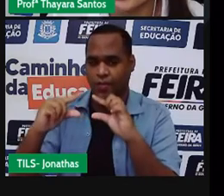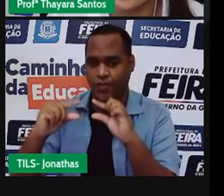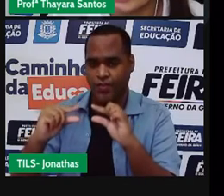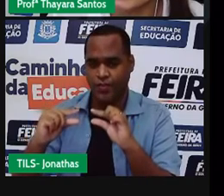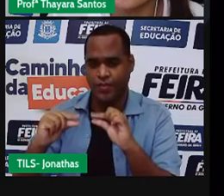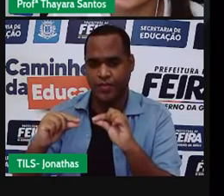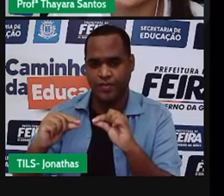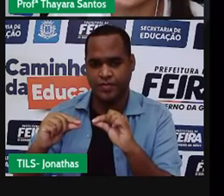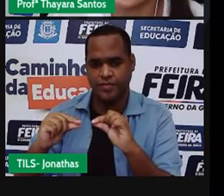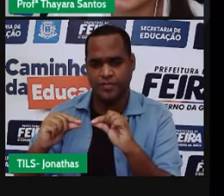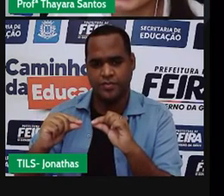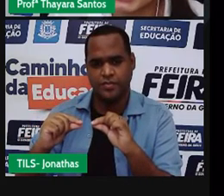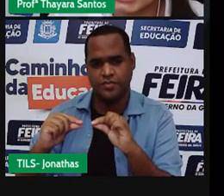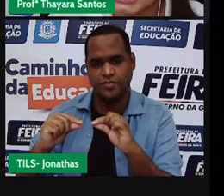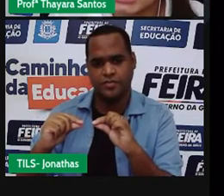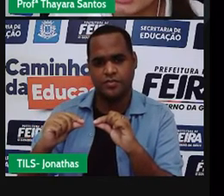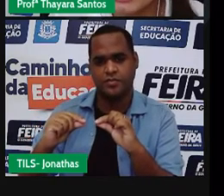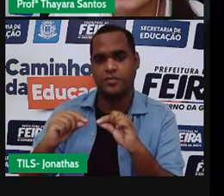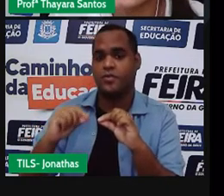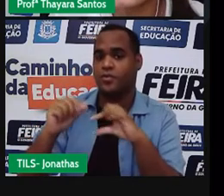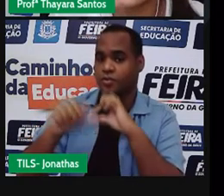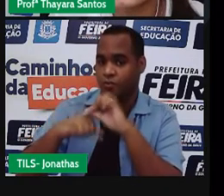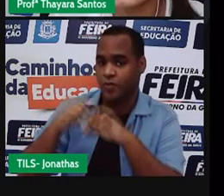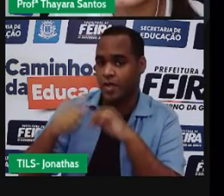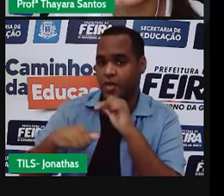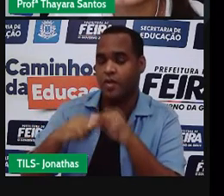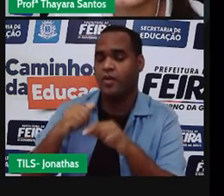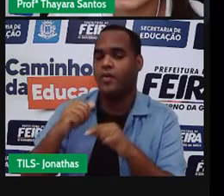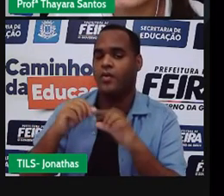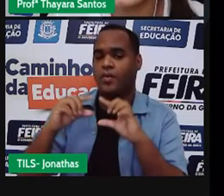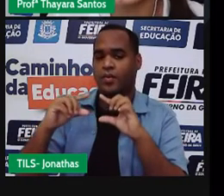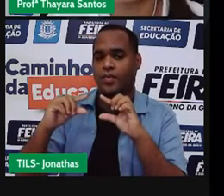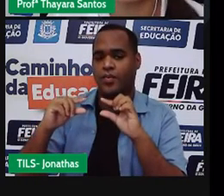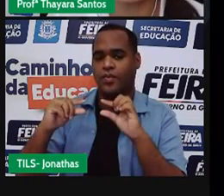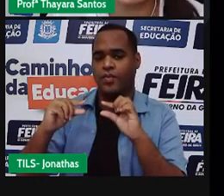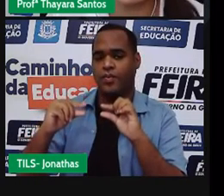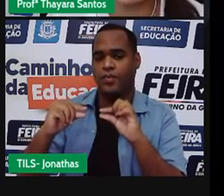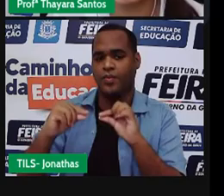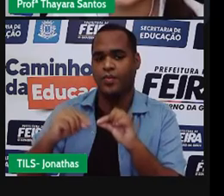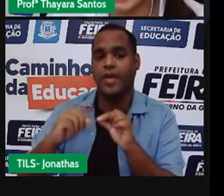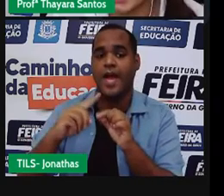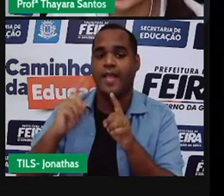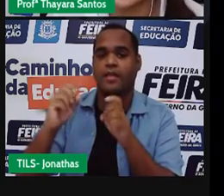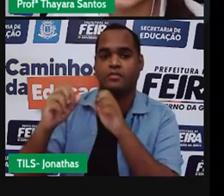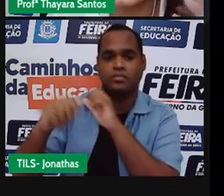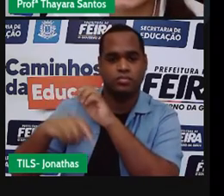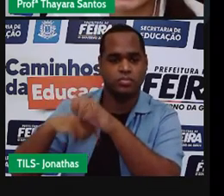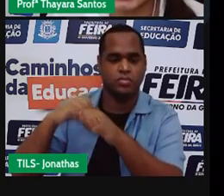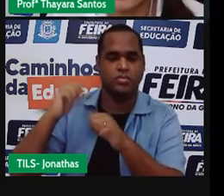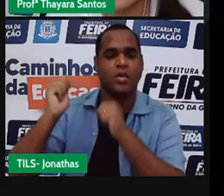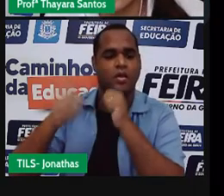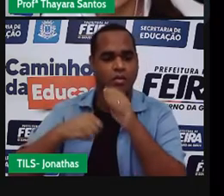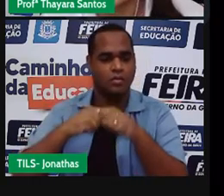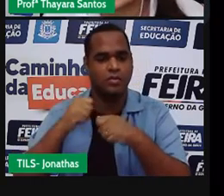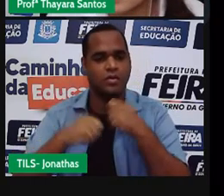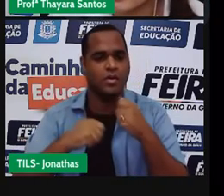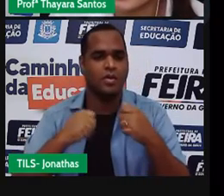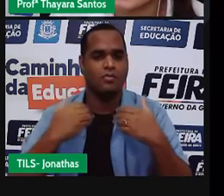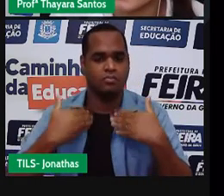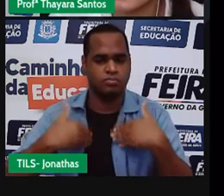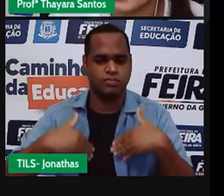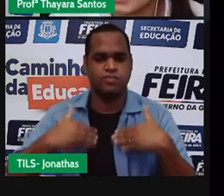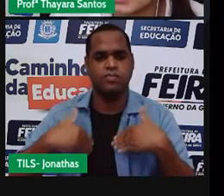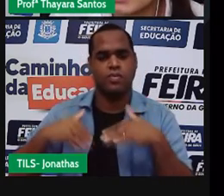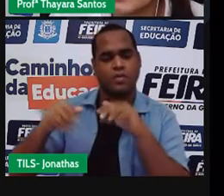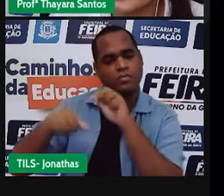não vendo lá temperatura tá baixando e as moléculas continuam agitadas Mas ela já estão pouco